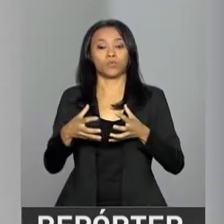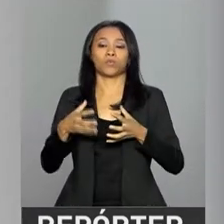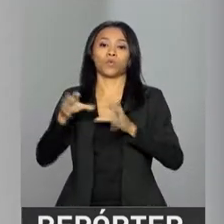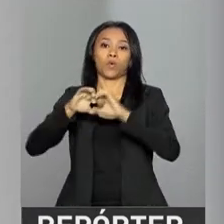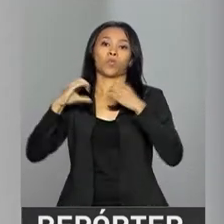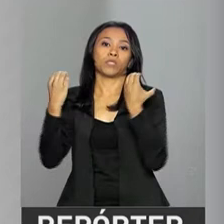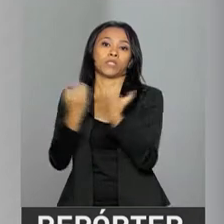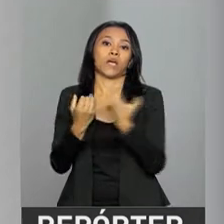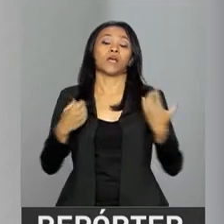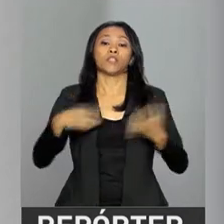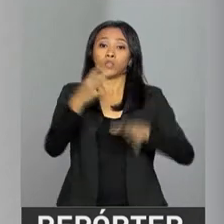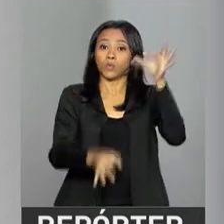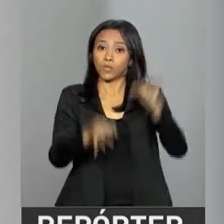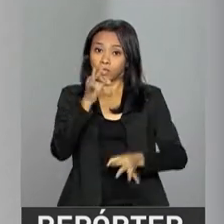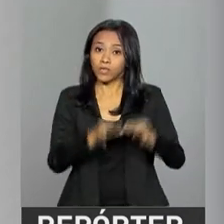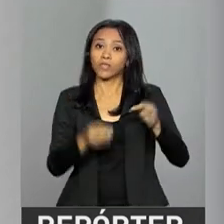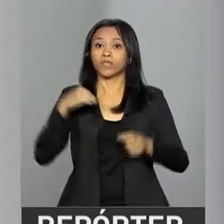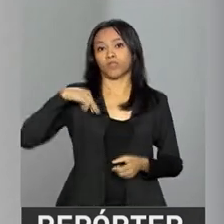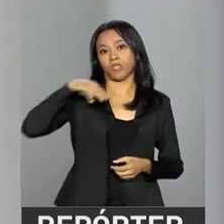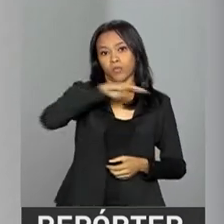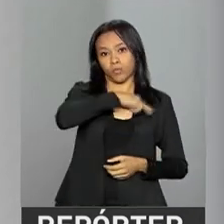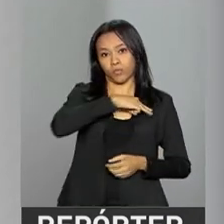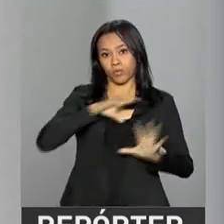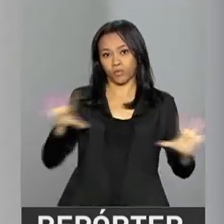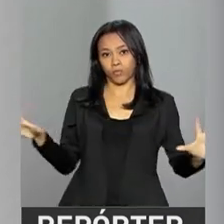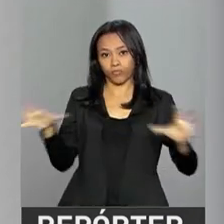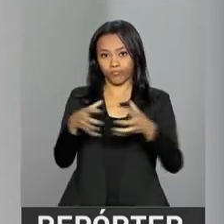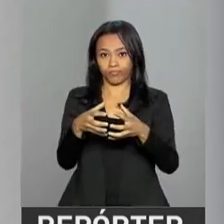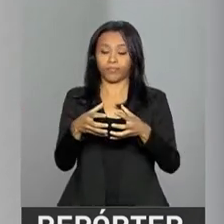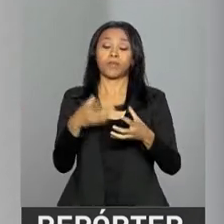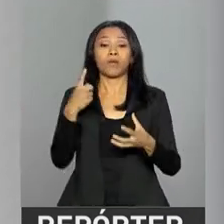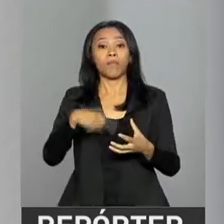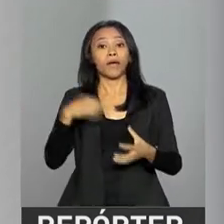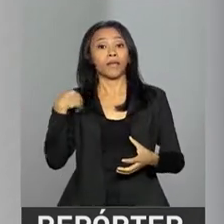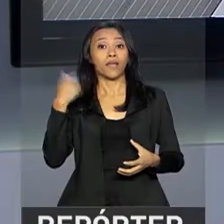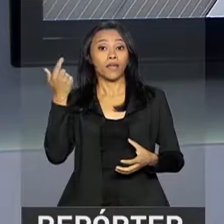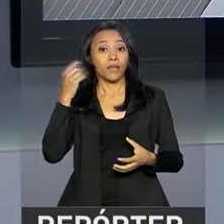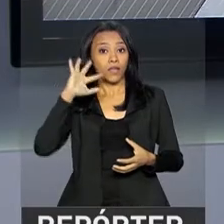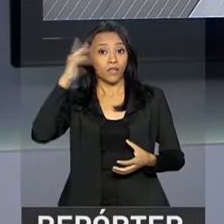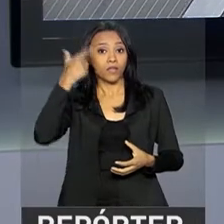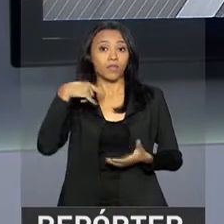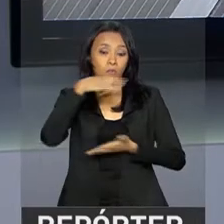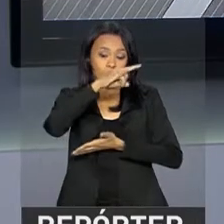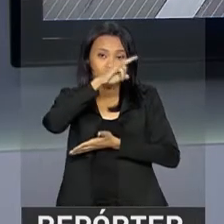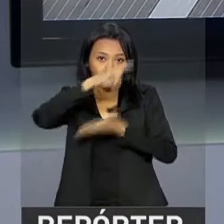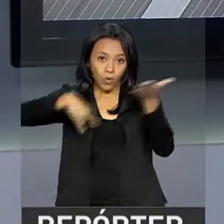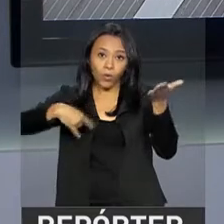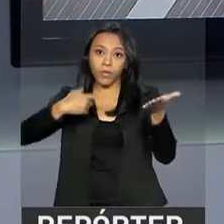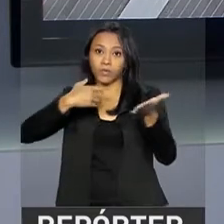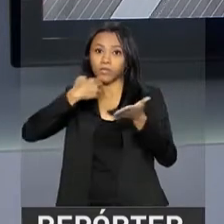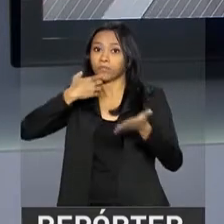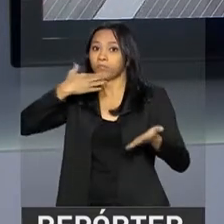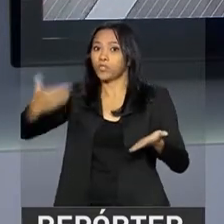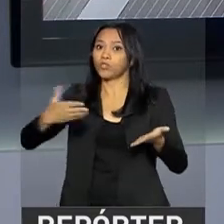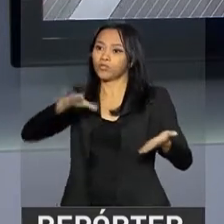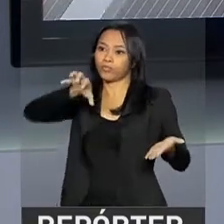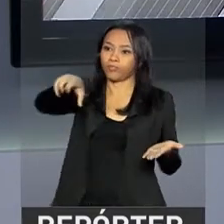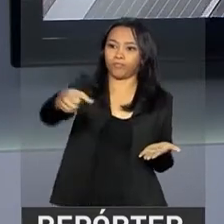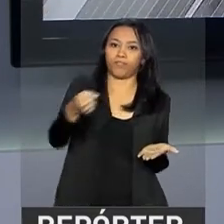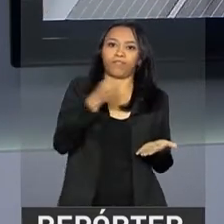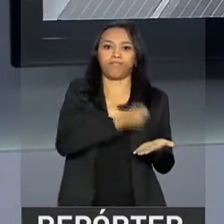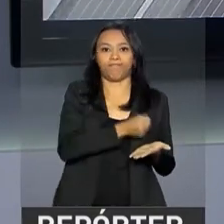e o Ministério Público para agilizar, por exemplo, a expedição dos mandados de busca. Na entrevista, Temer descartou